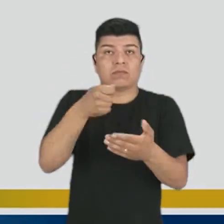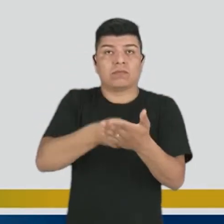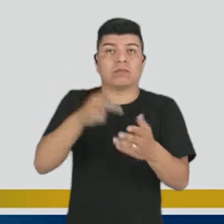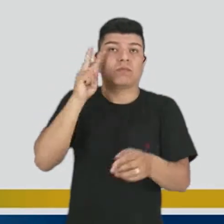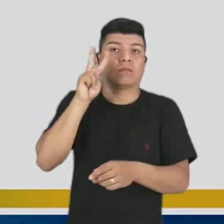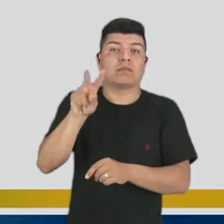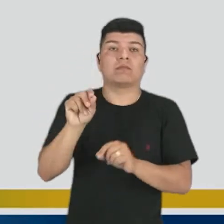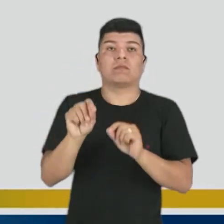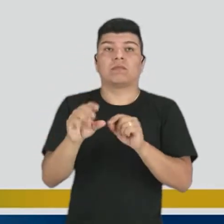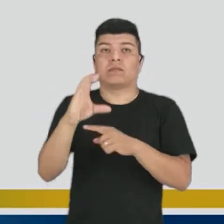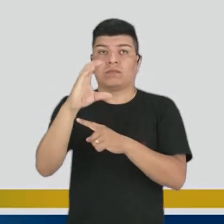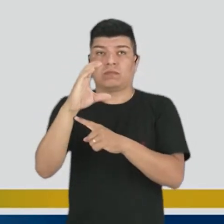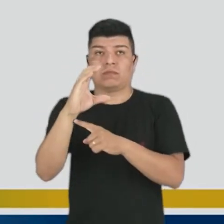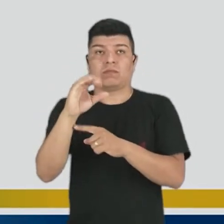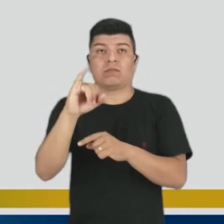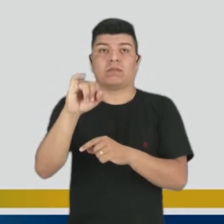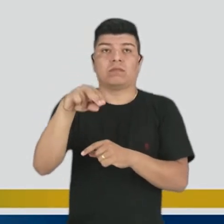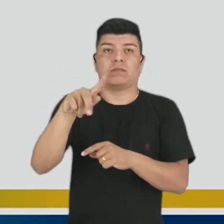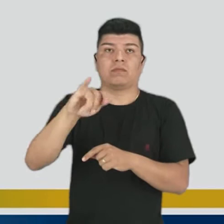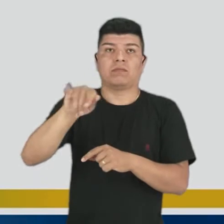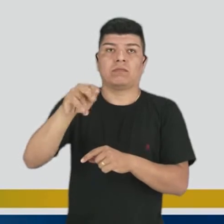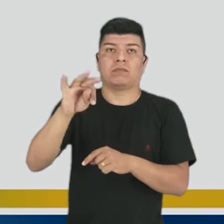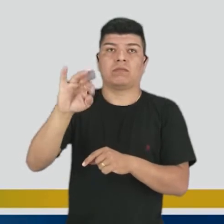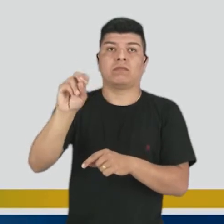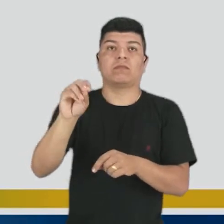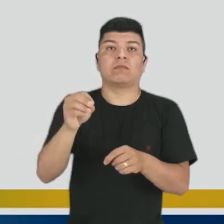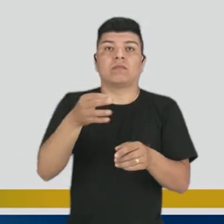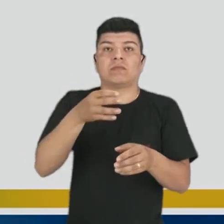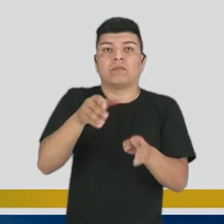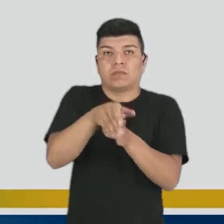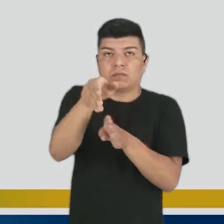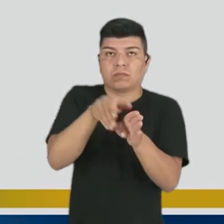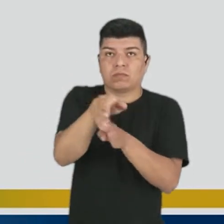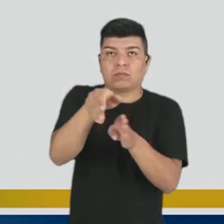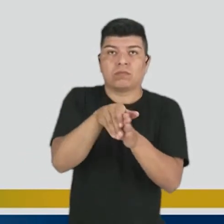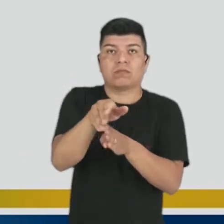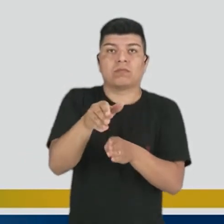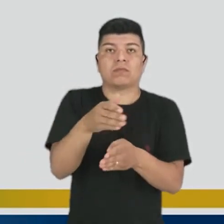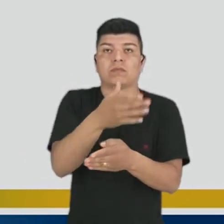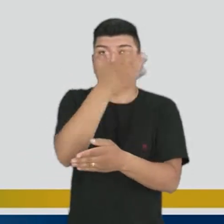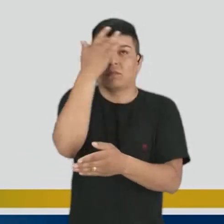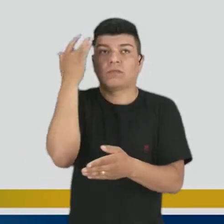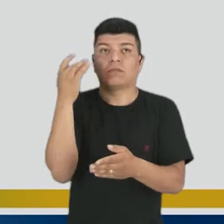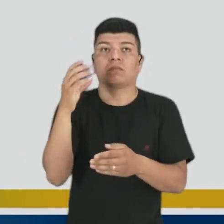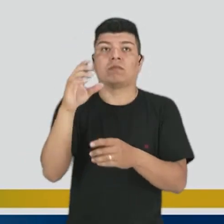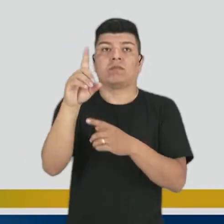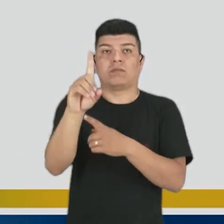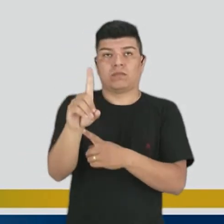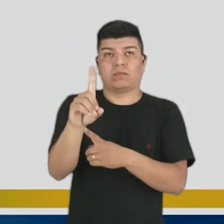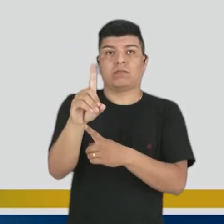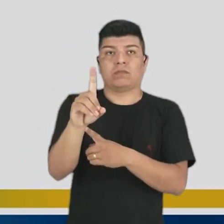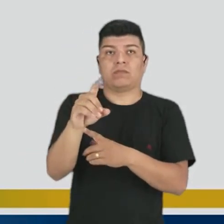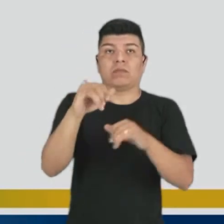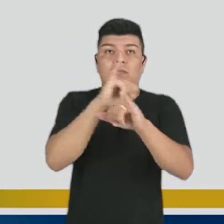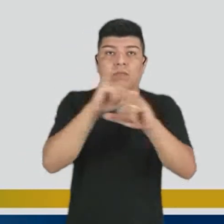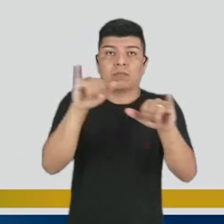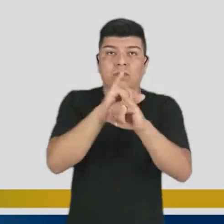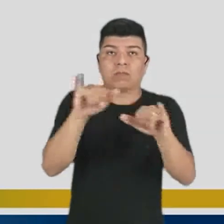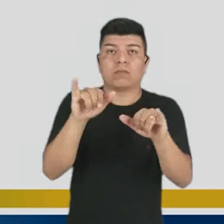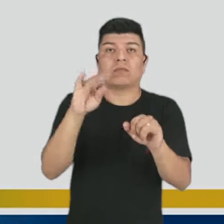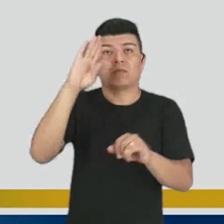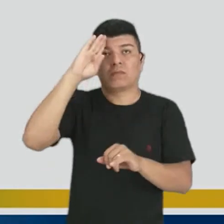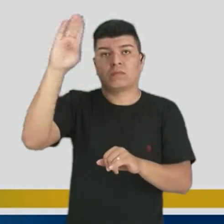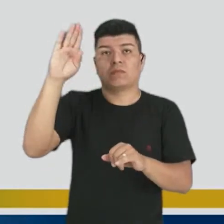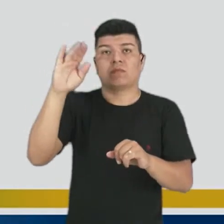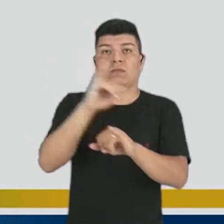ponto de vista. C. Injuntivo, que orienta alguém sobre procedimentos. Ou letra D. Informativo, cuja principal função